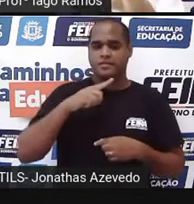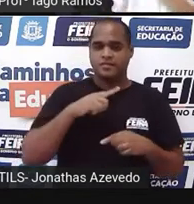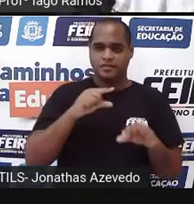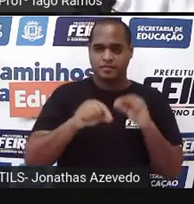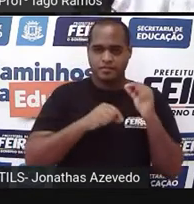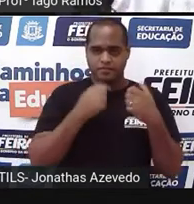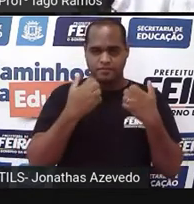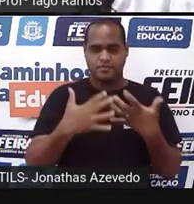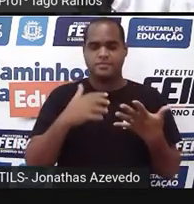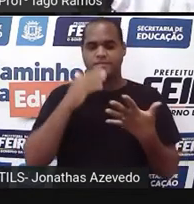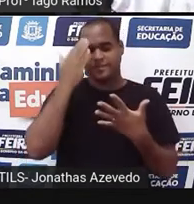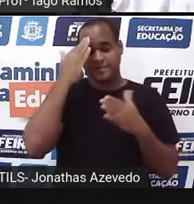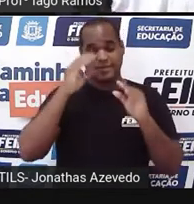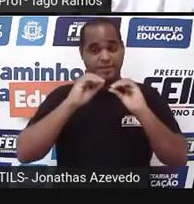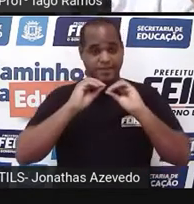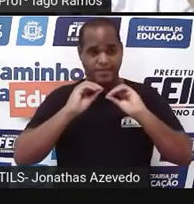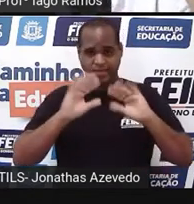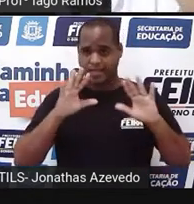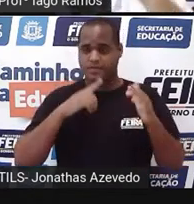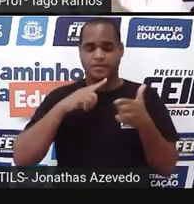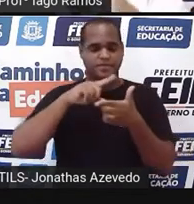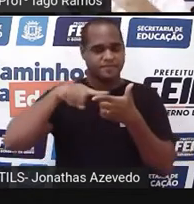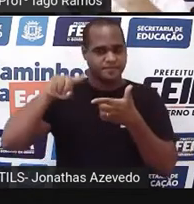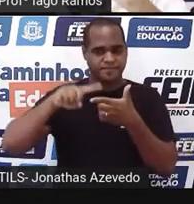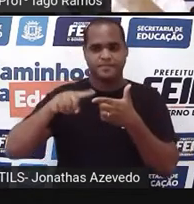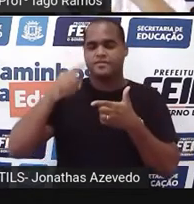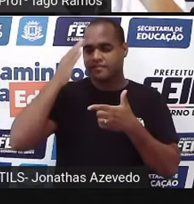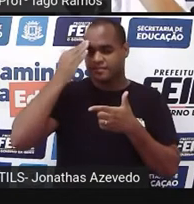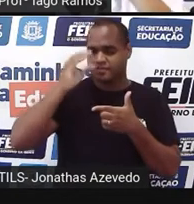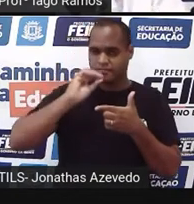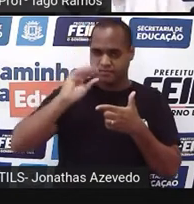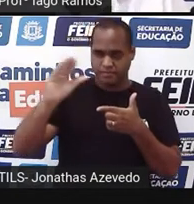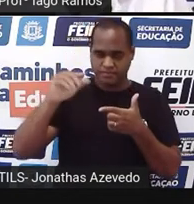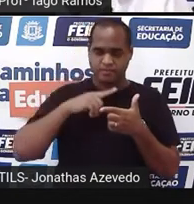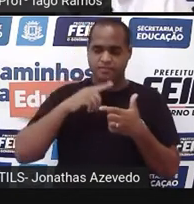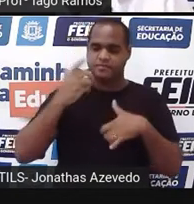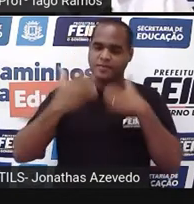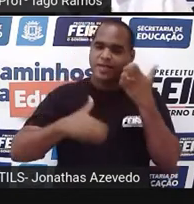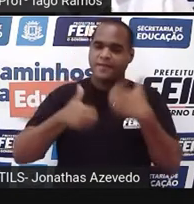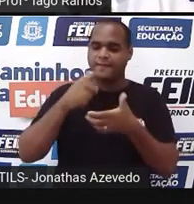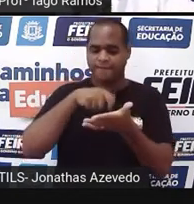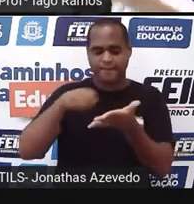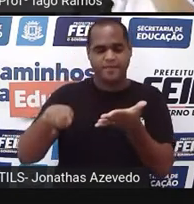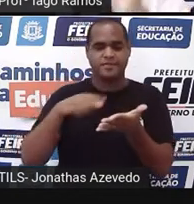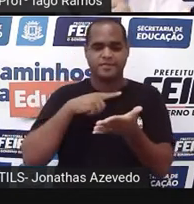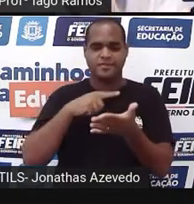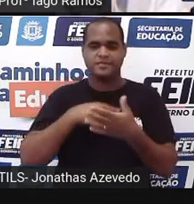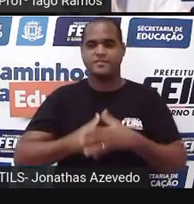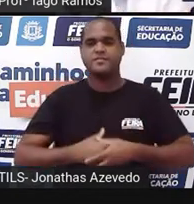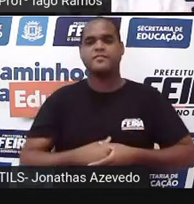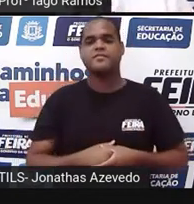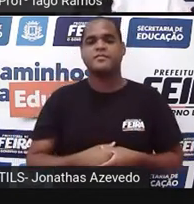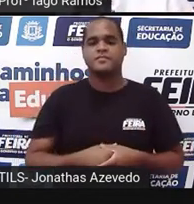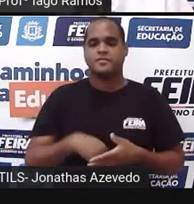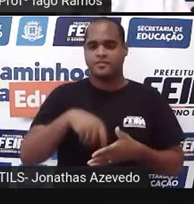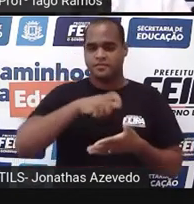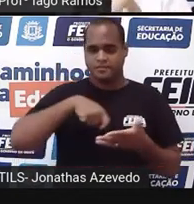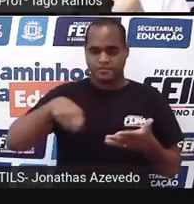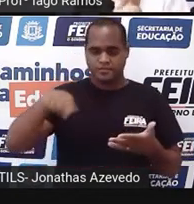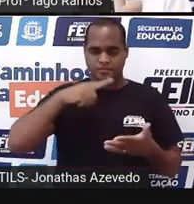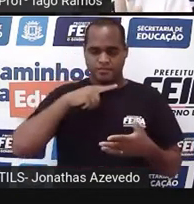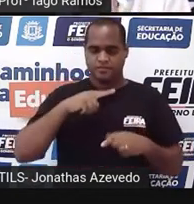aí a gente entendeu no problema né a gente compreendeu o problema e a gente fez essas anotações essas anotações